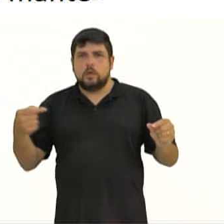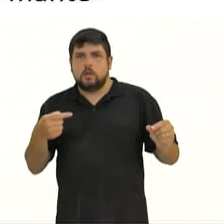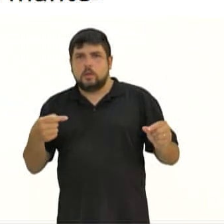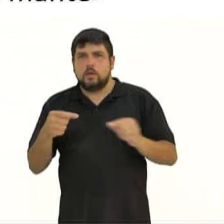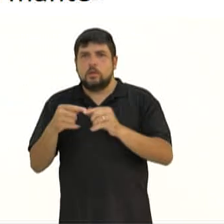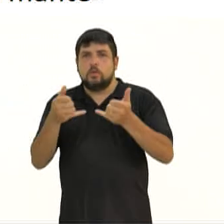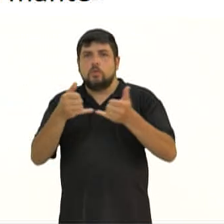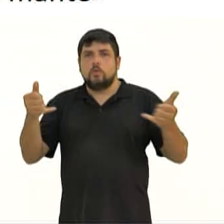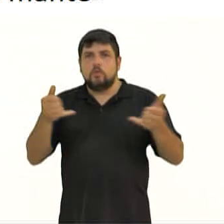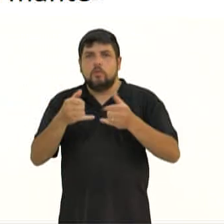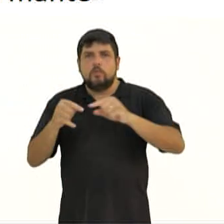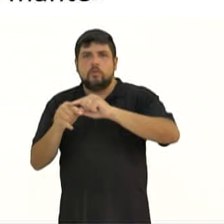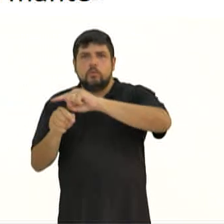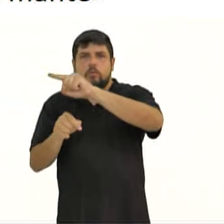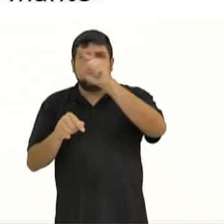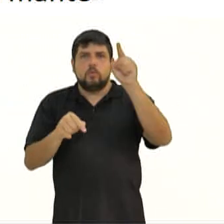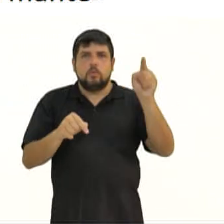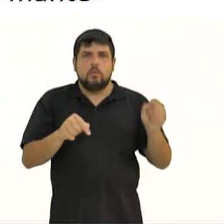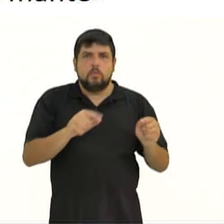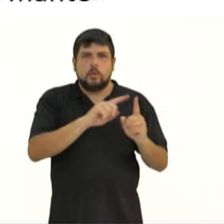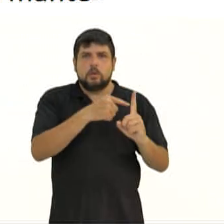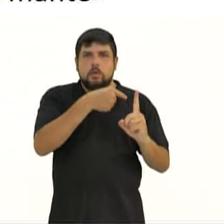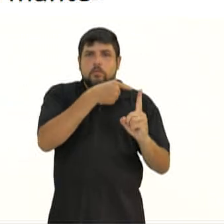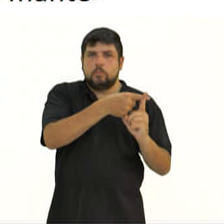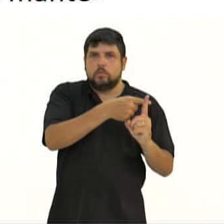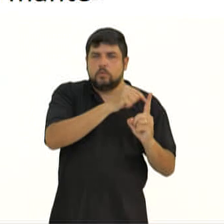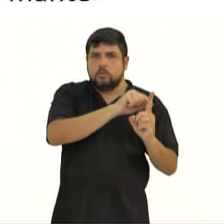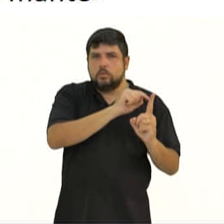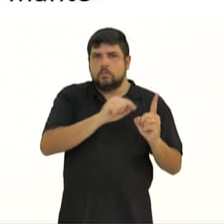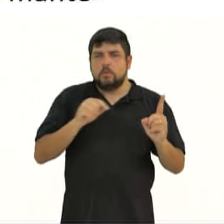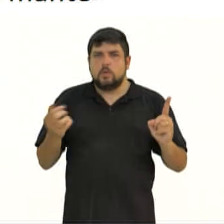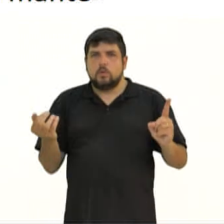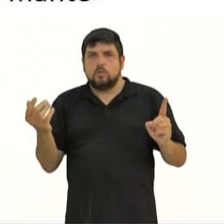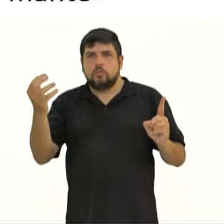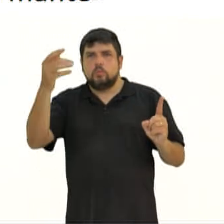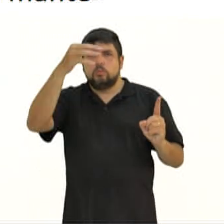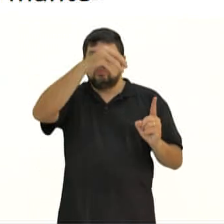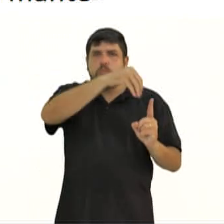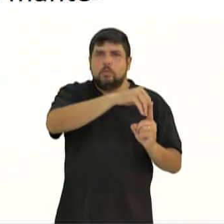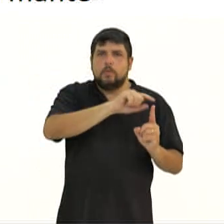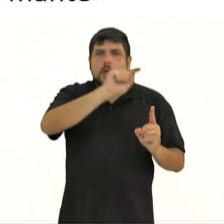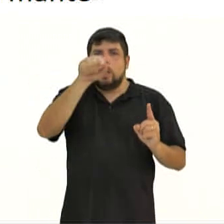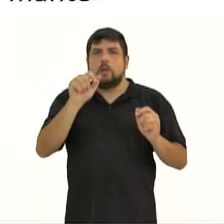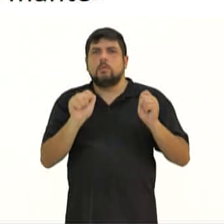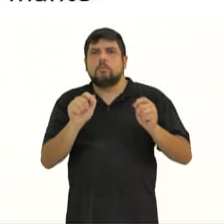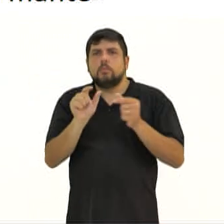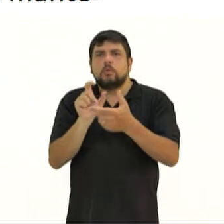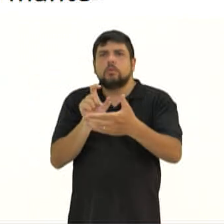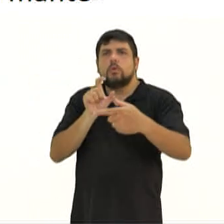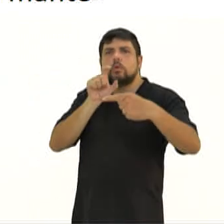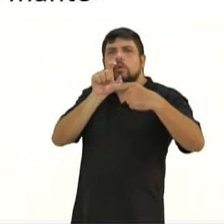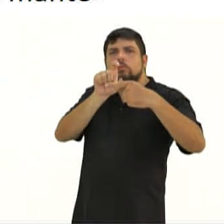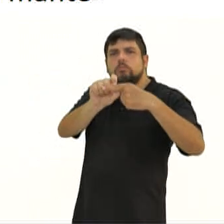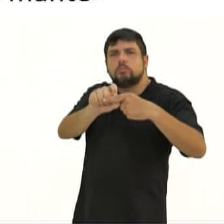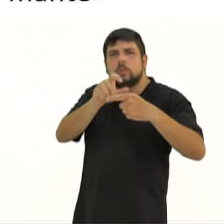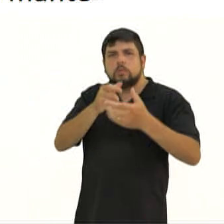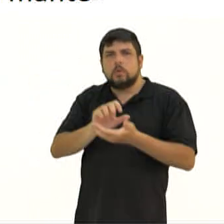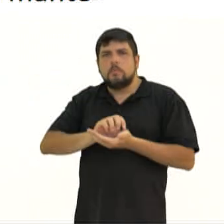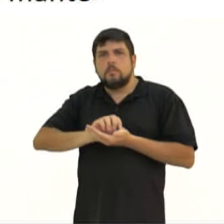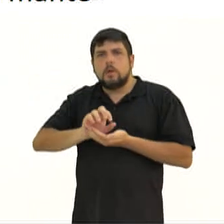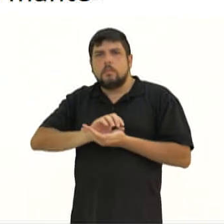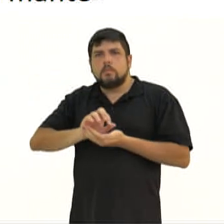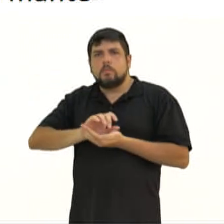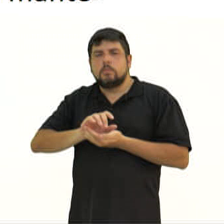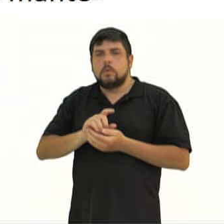aqui eles vão para o polo positivo. Aqui a gente pode ter um voltímetro ou um equipamento eletrônico, nesse caso temos o desenho